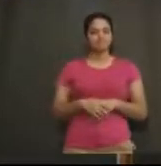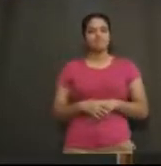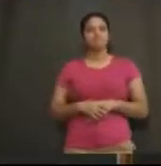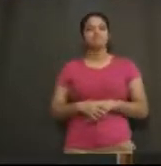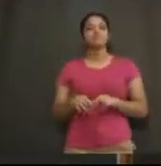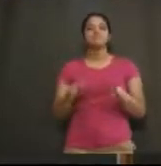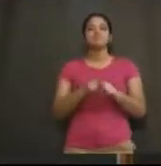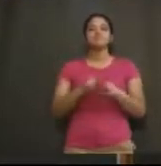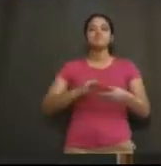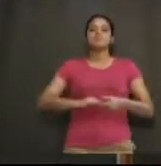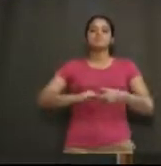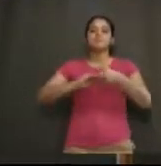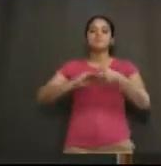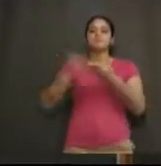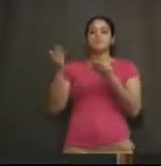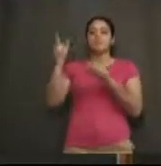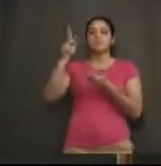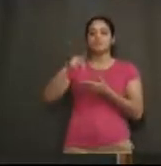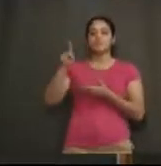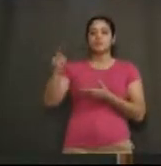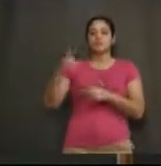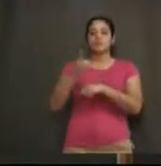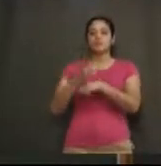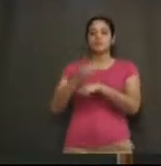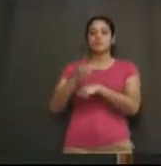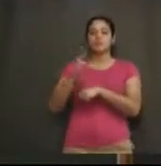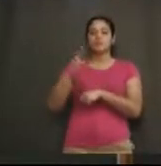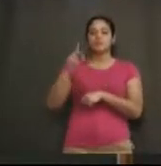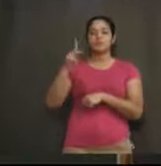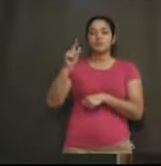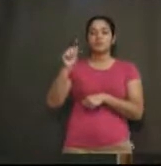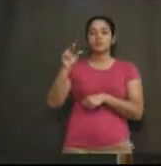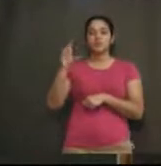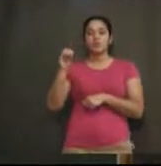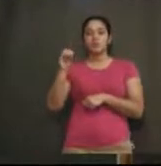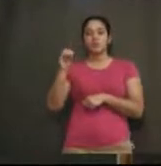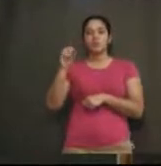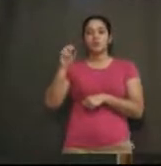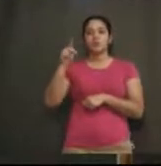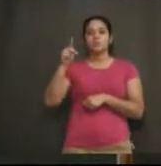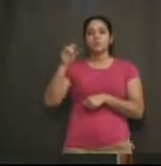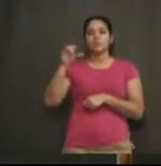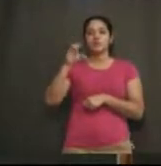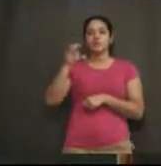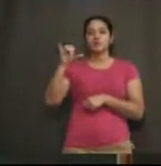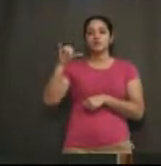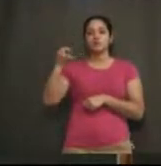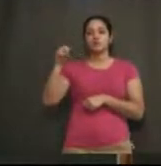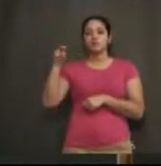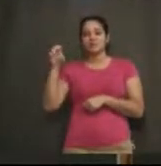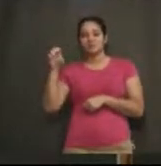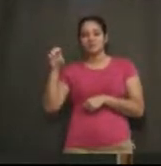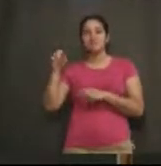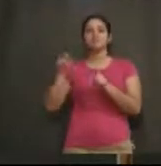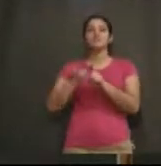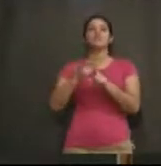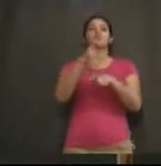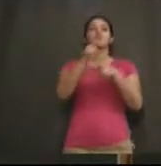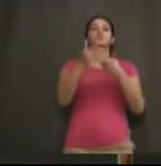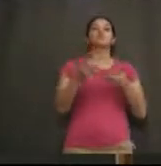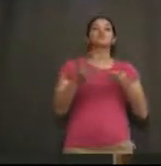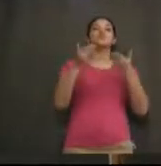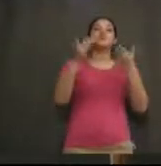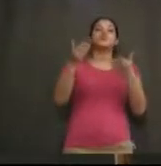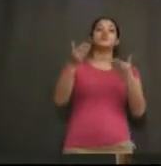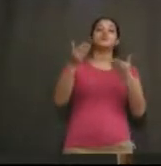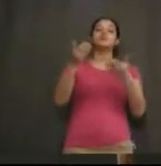professor Paulo Piccioni e, na pessoa dele, cumprimentar todos os que vieram de fora, os convidados externos à universidade, sejam muito bem-vindos à universidade,